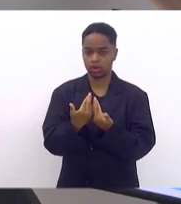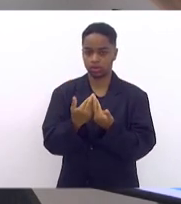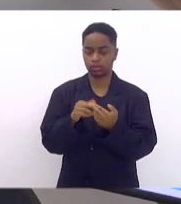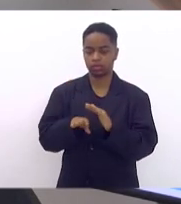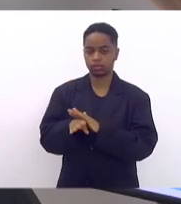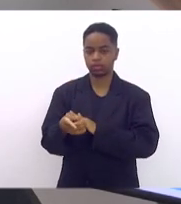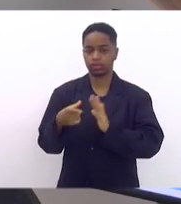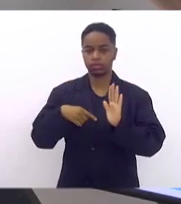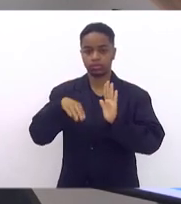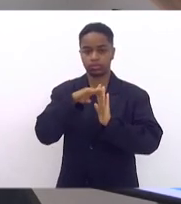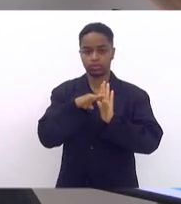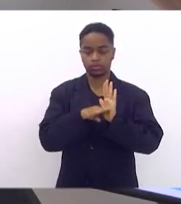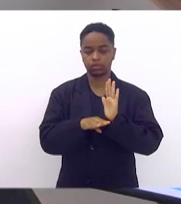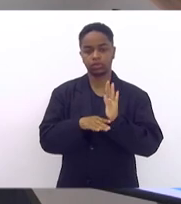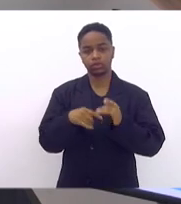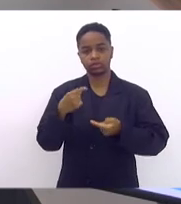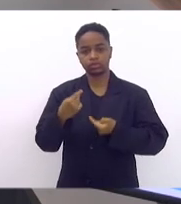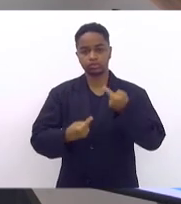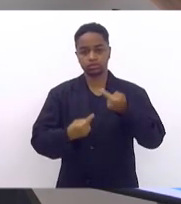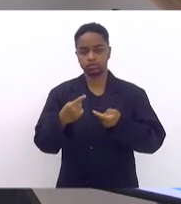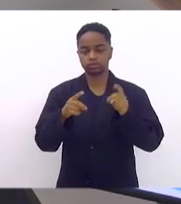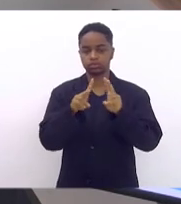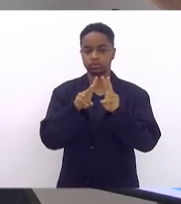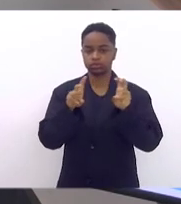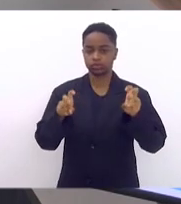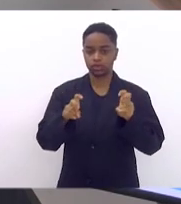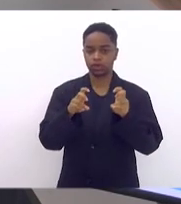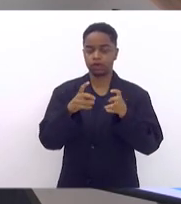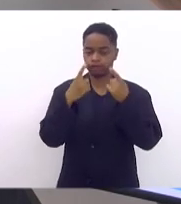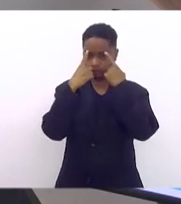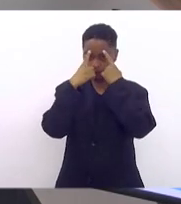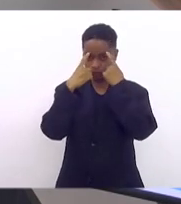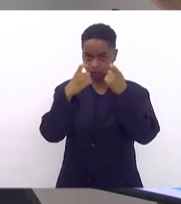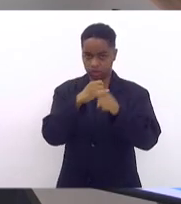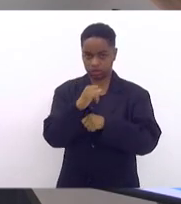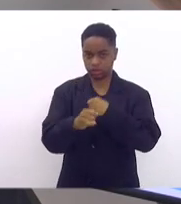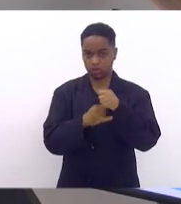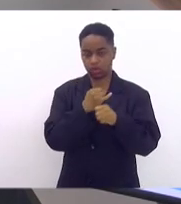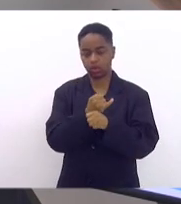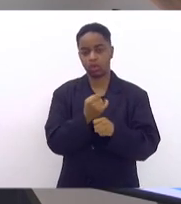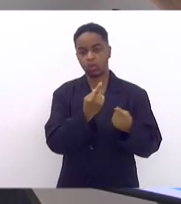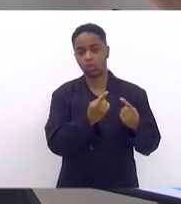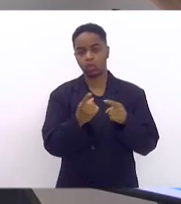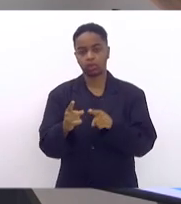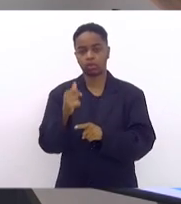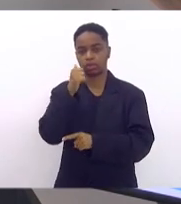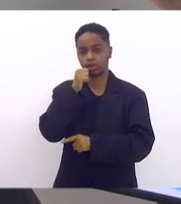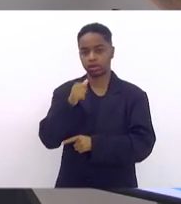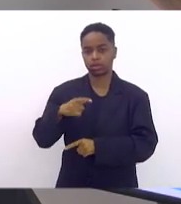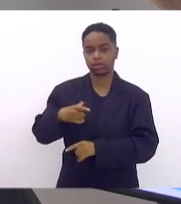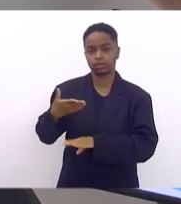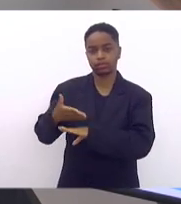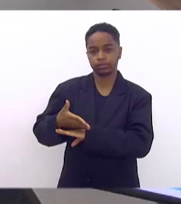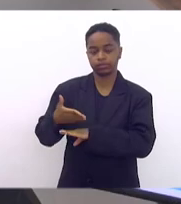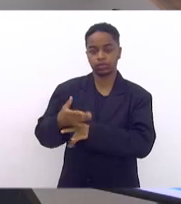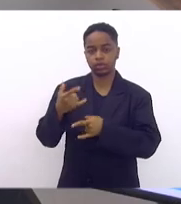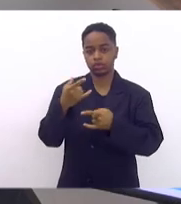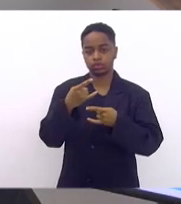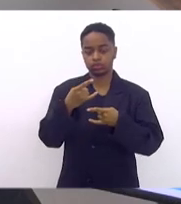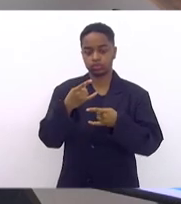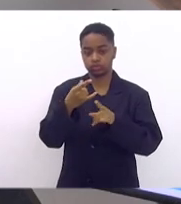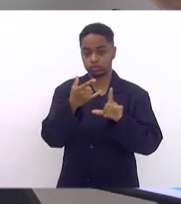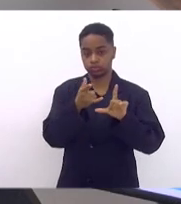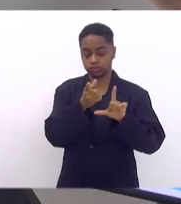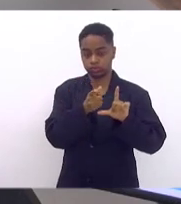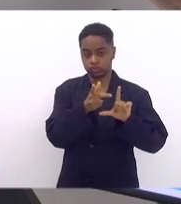pauta: exposição e debate sobre o tema da violência cibernética contra a mulher, com a participação via plataforma Zoom